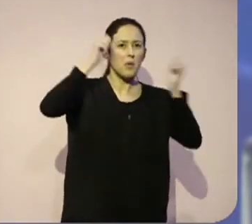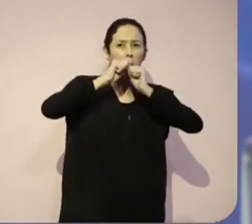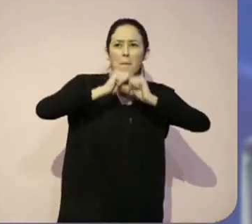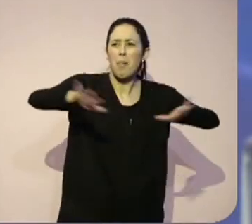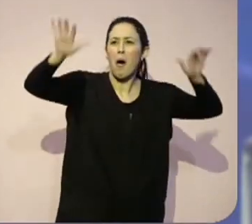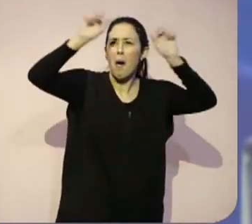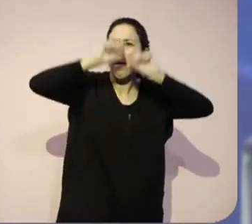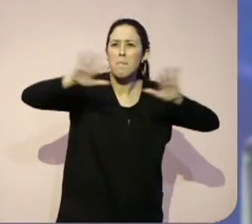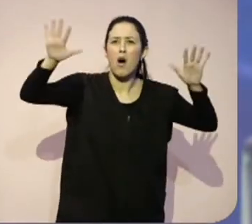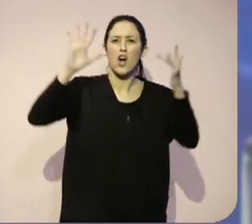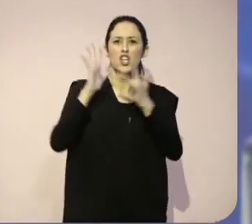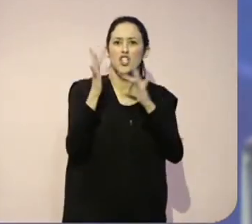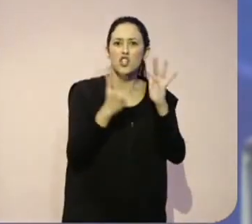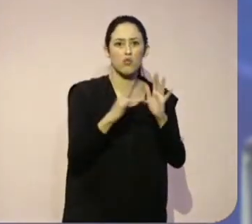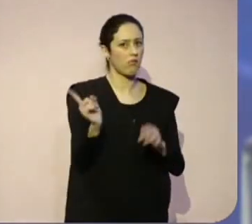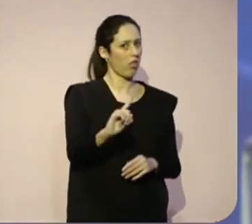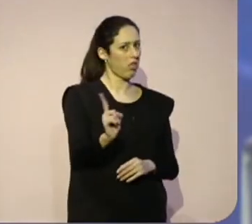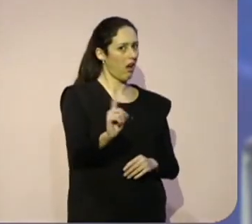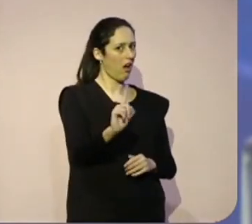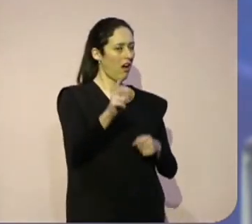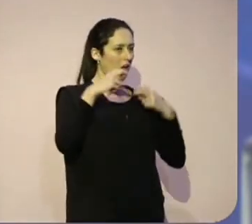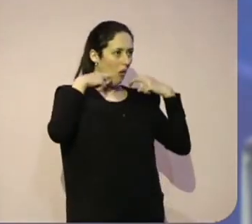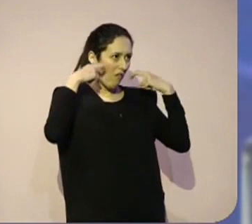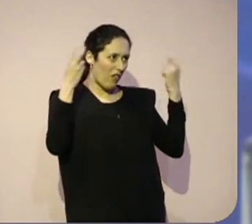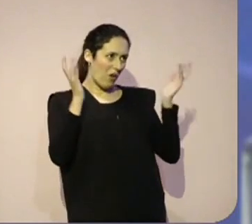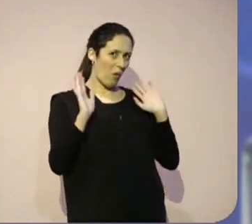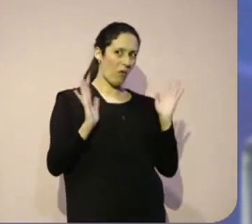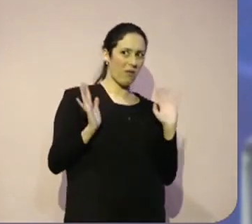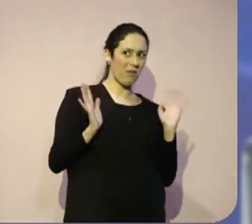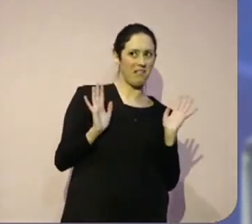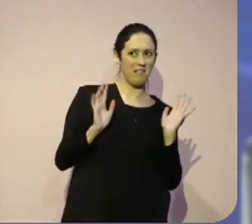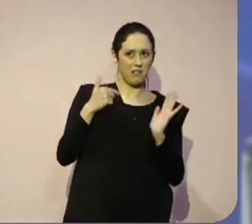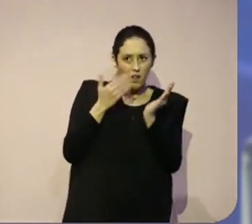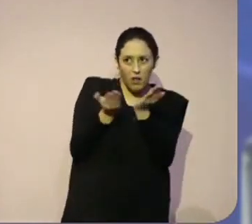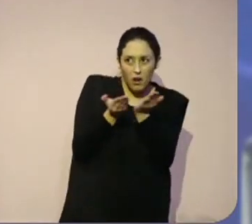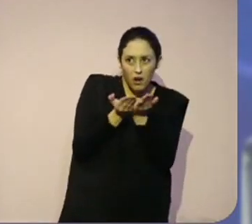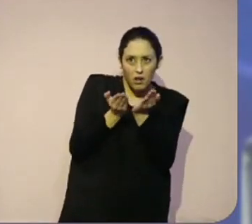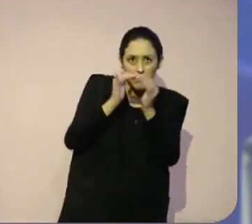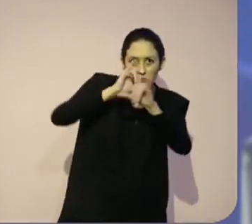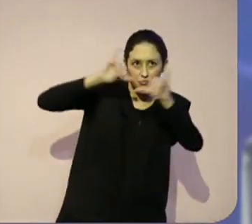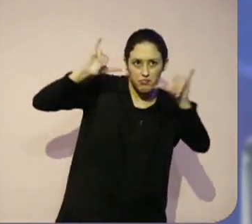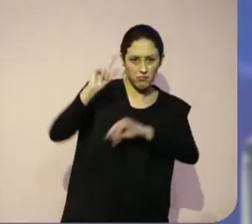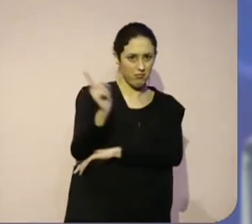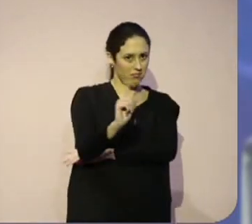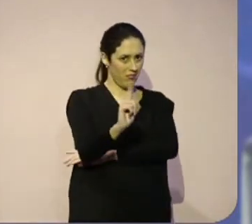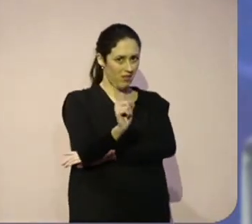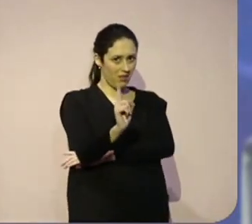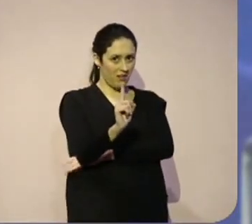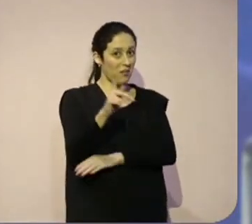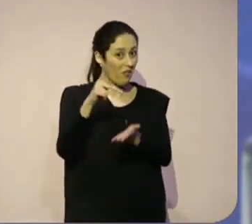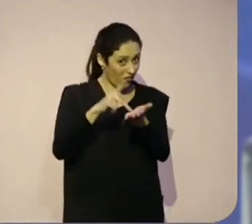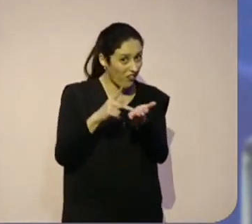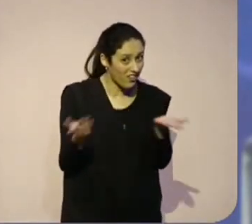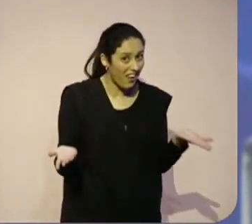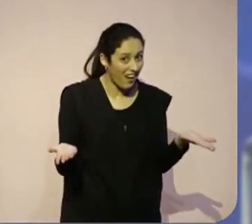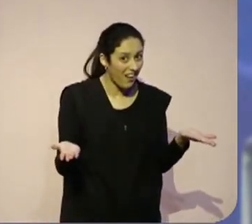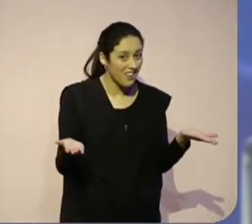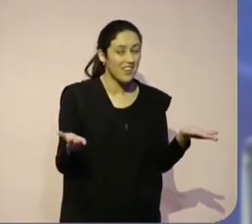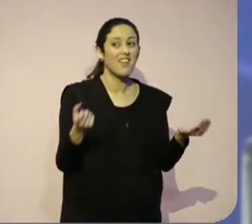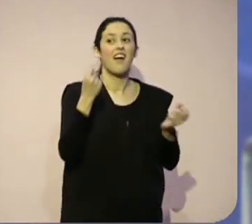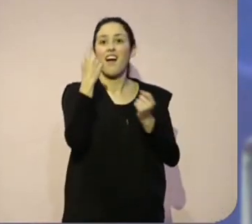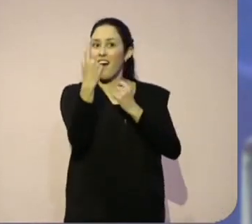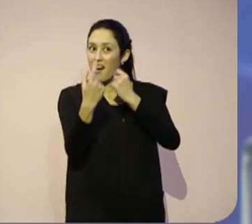seus seguidores, seus amigos saibam que você é crente. Fala a verdade. Alguns